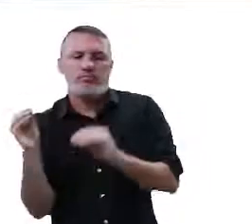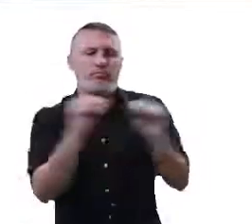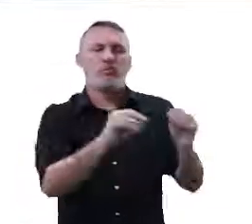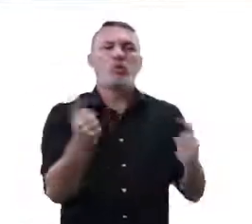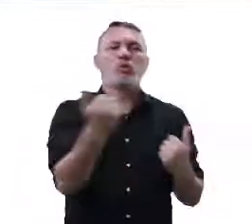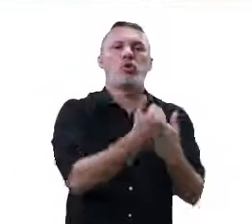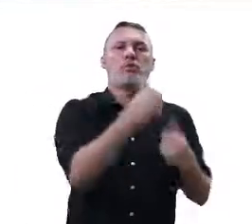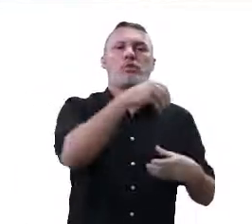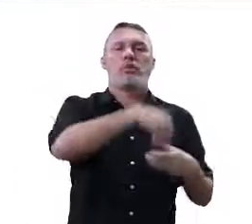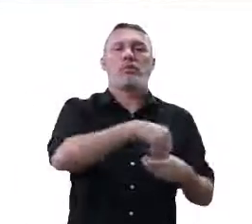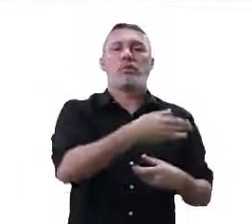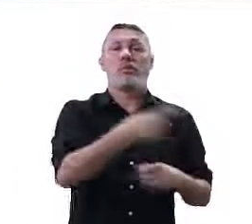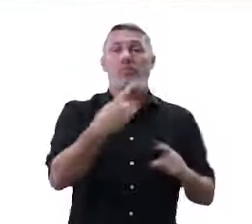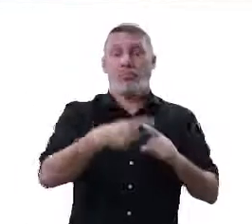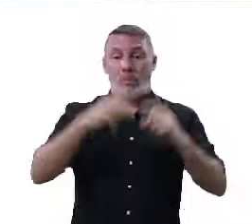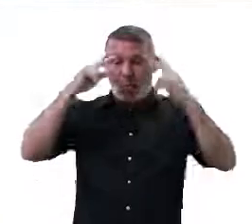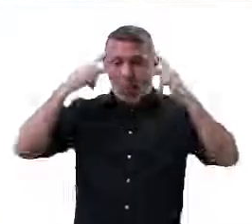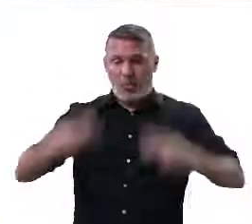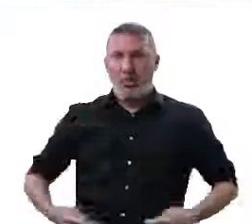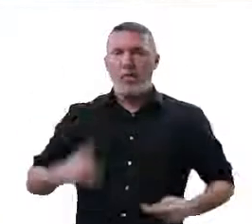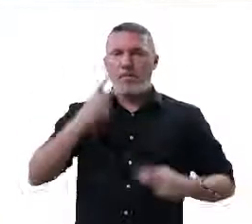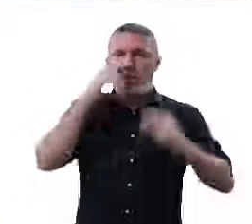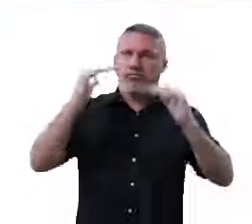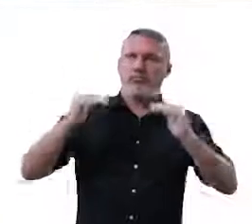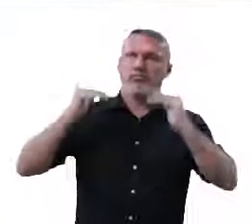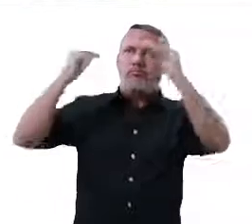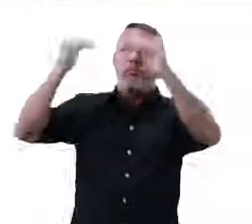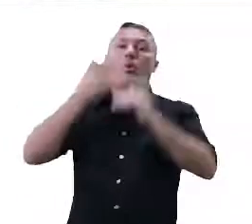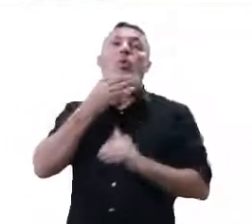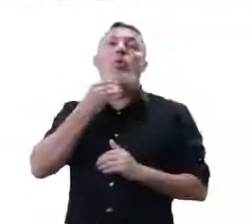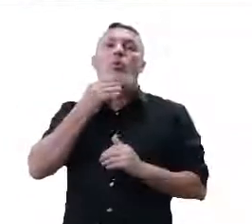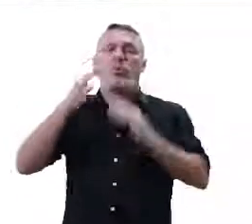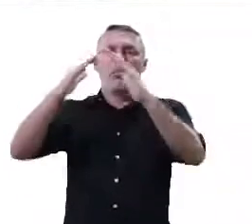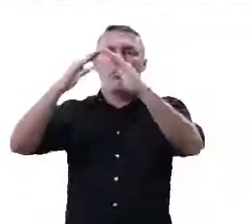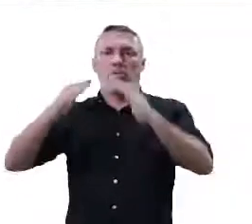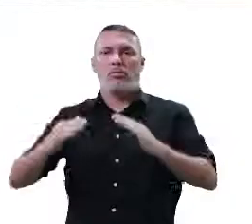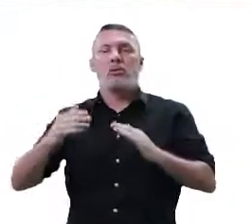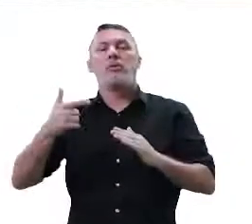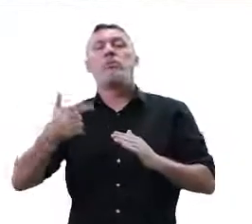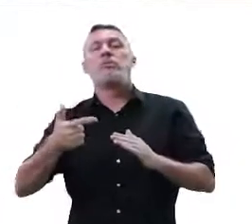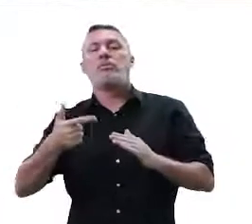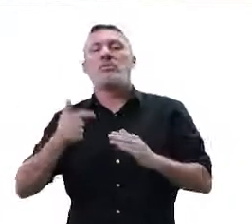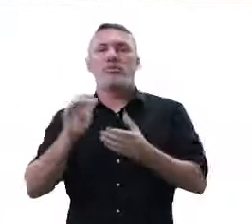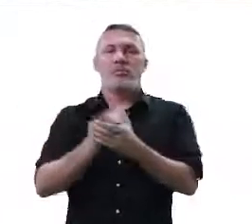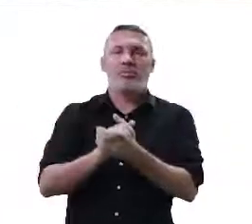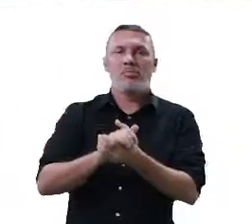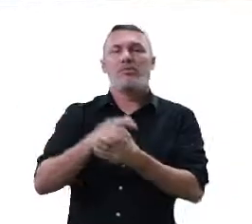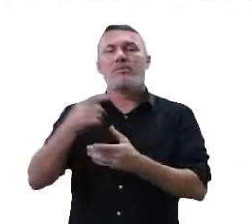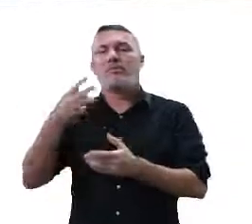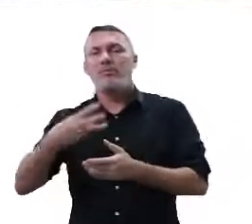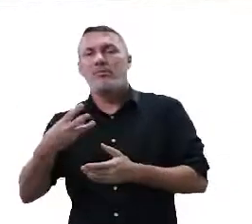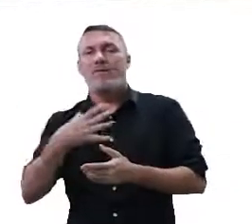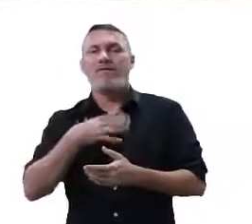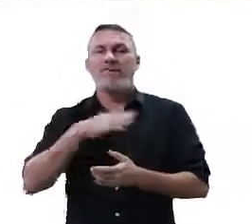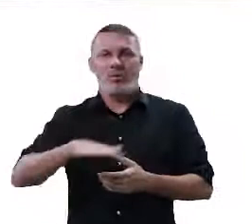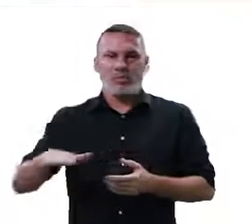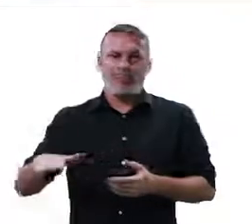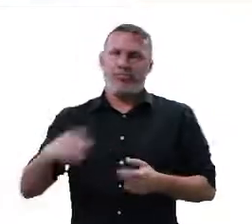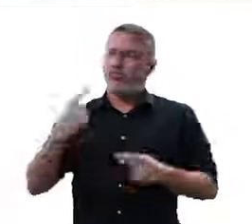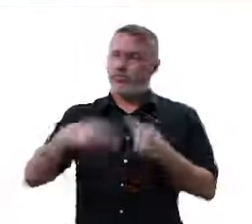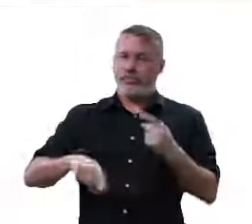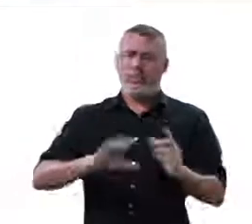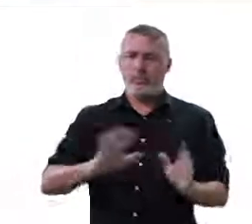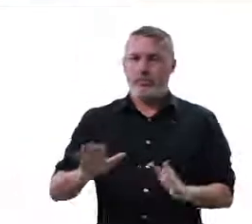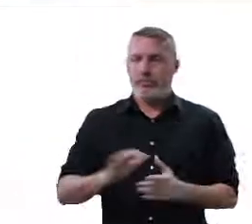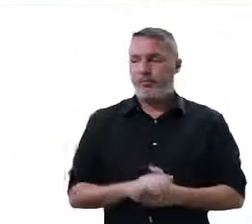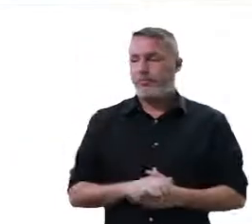seja, o elemento masculino no topo dessa pirâmide de domínio, abaixo a esposa e filhos. Né? Então, não